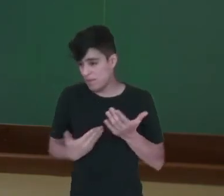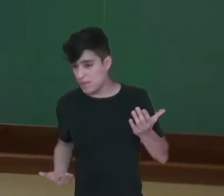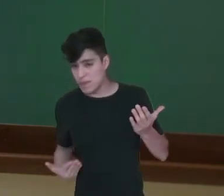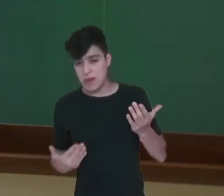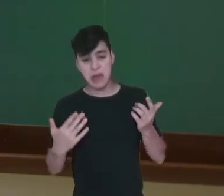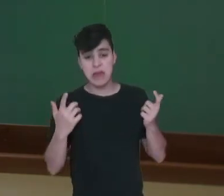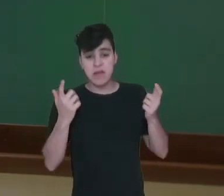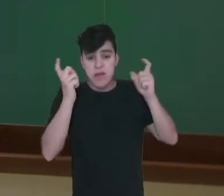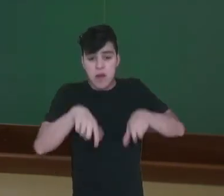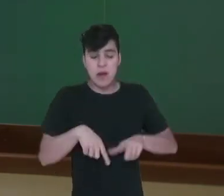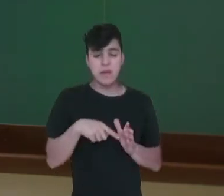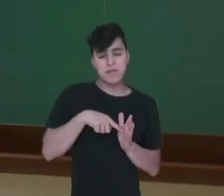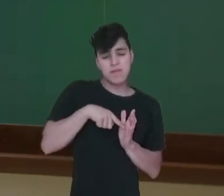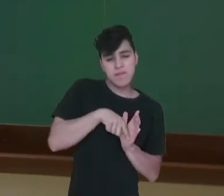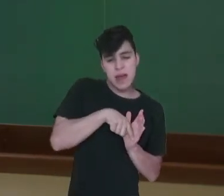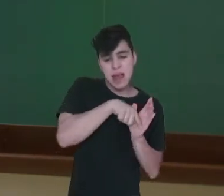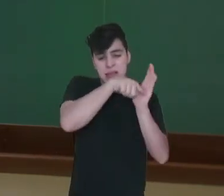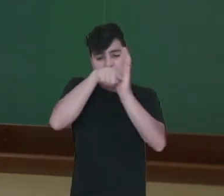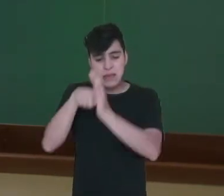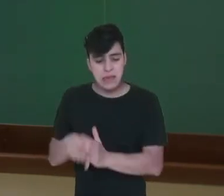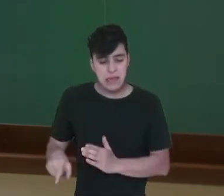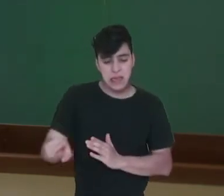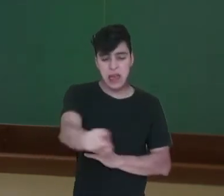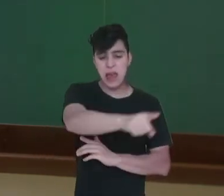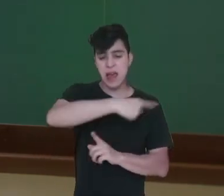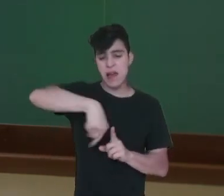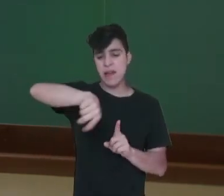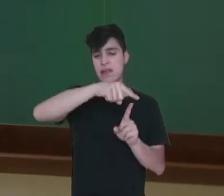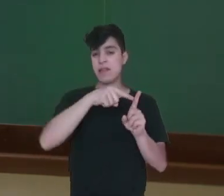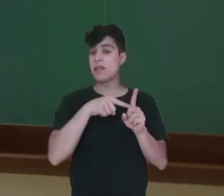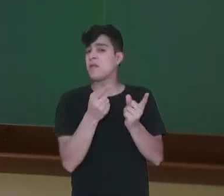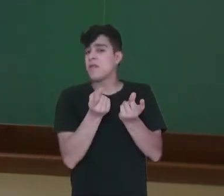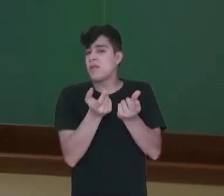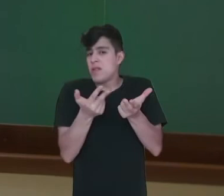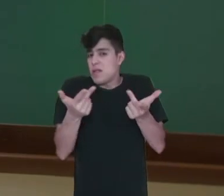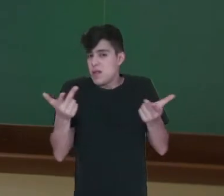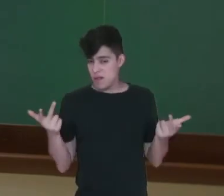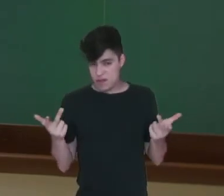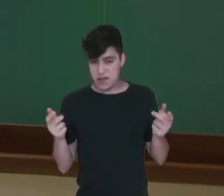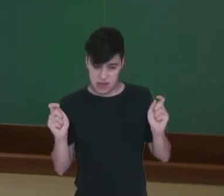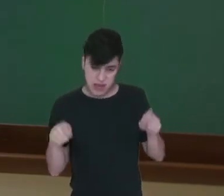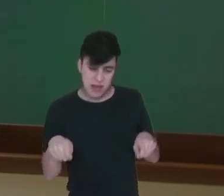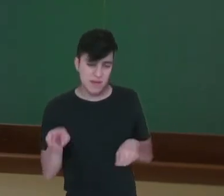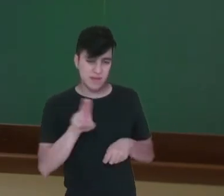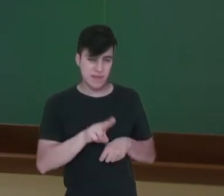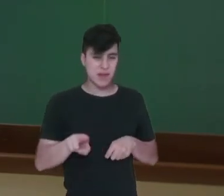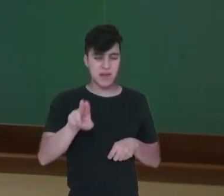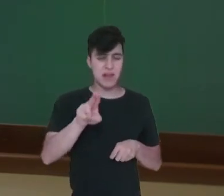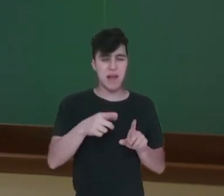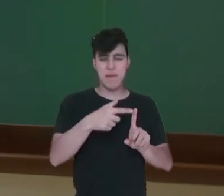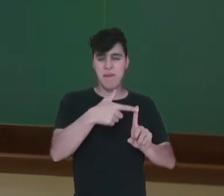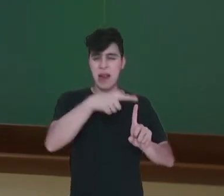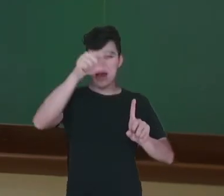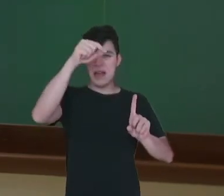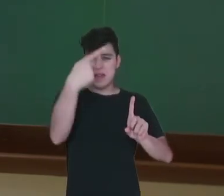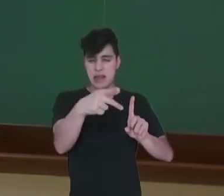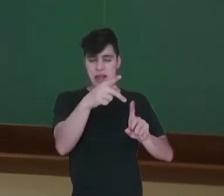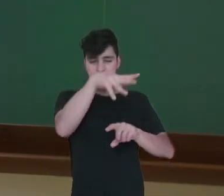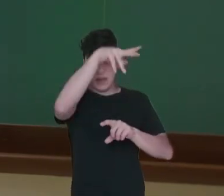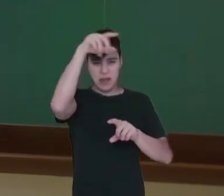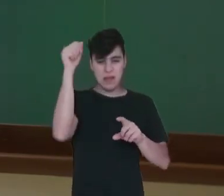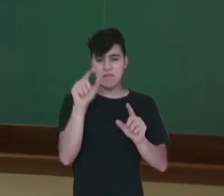desenvolver pesquisas dessas espécies para tantas coisas, né, que são usadas as plantas da Amazônia como princípio ativo